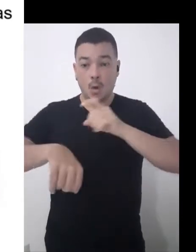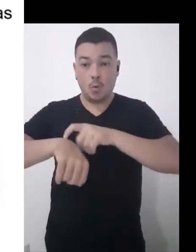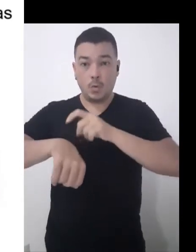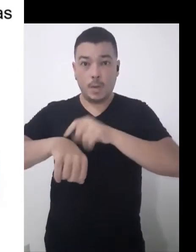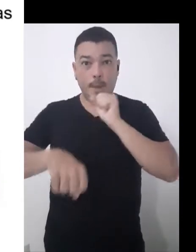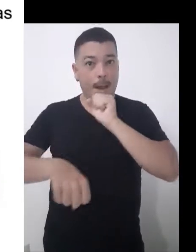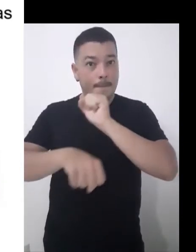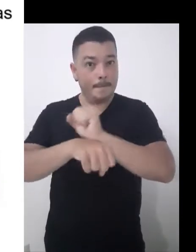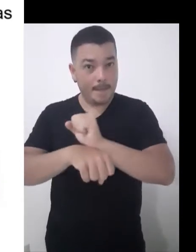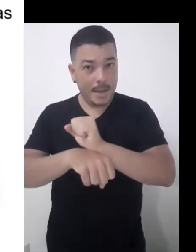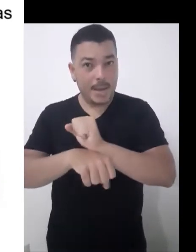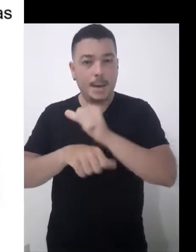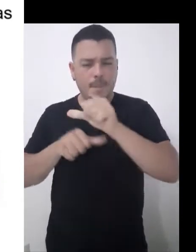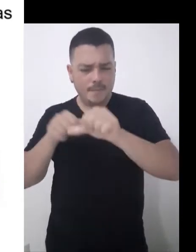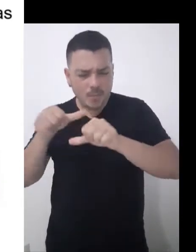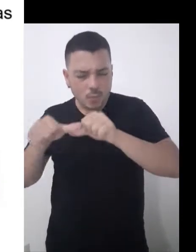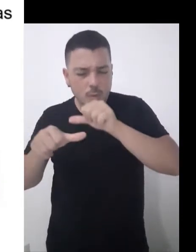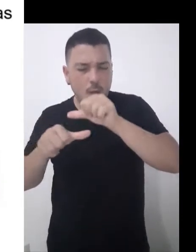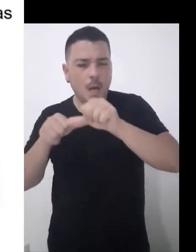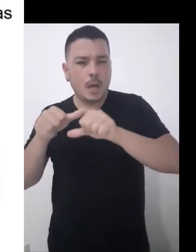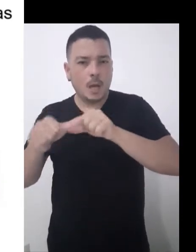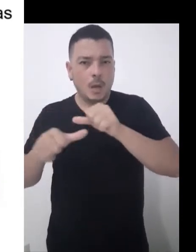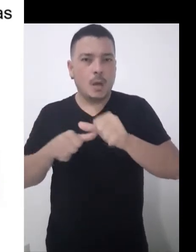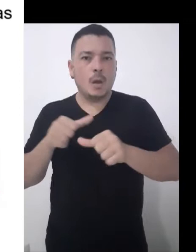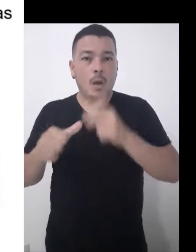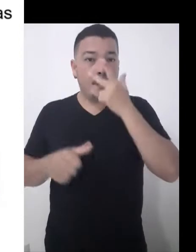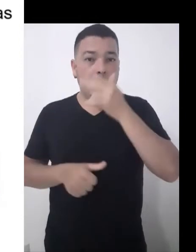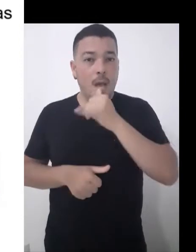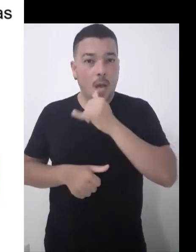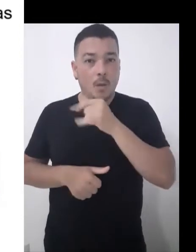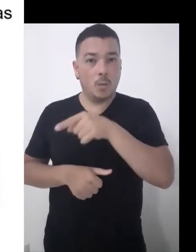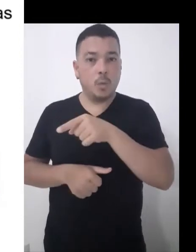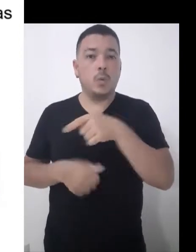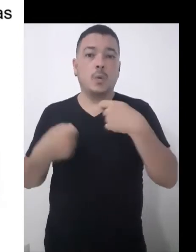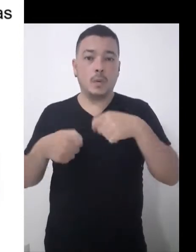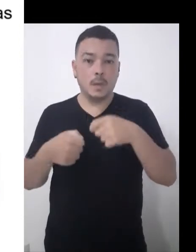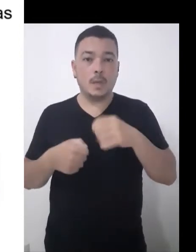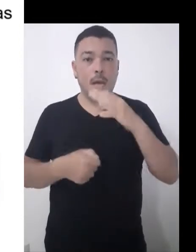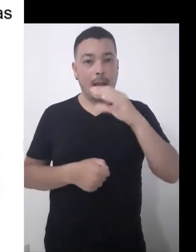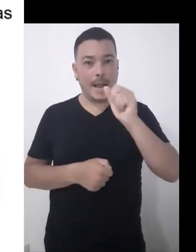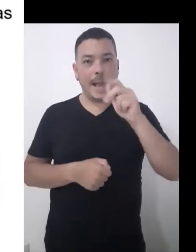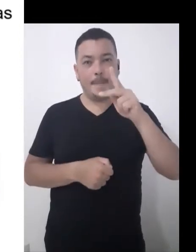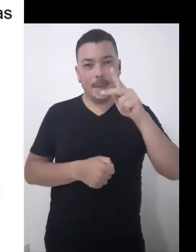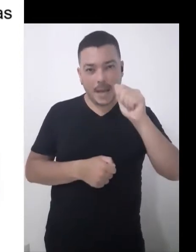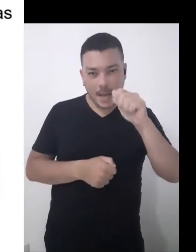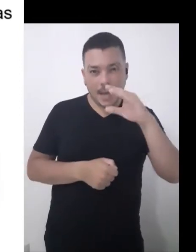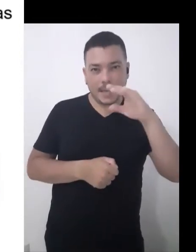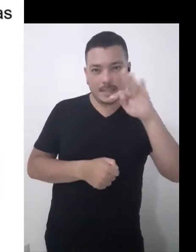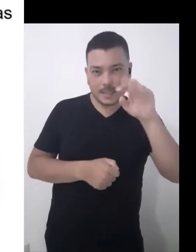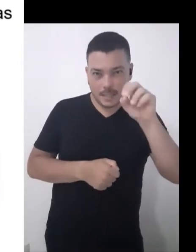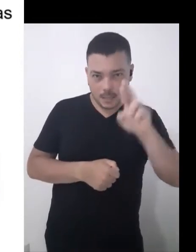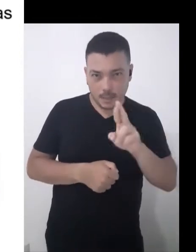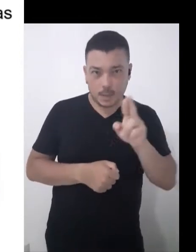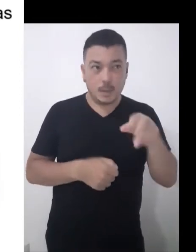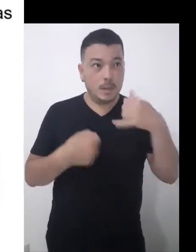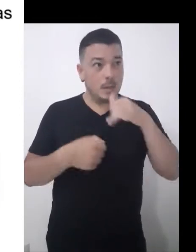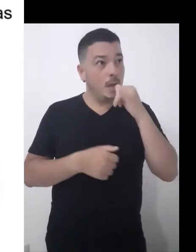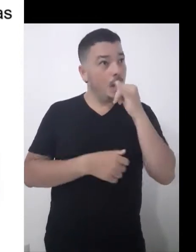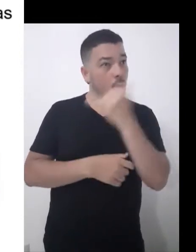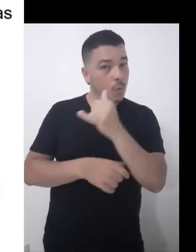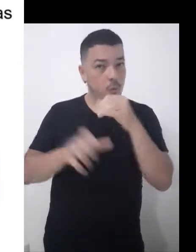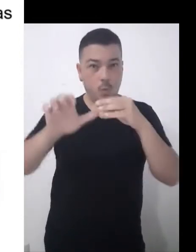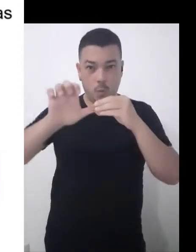ser recarregada, digamos assim. É uma memória que trabalha com o uso de capacitores, pequenos capacitores que funcionam como se fossem